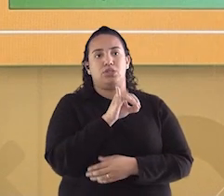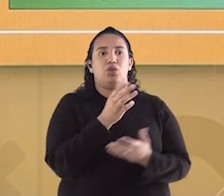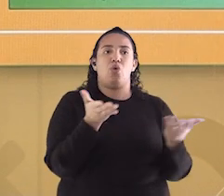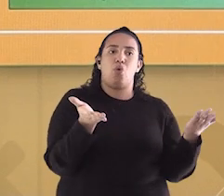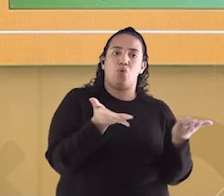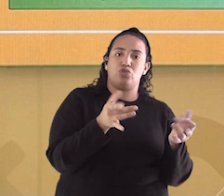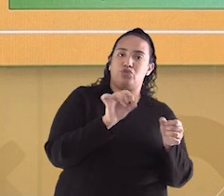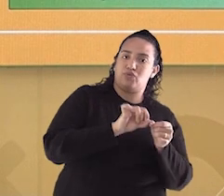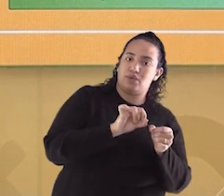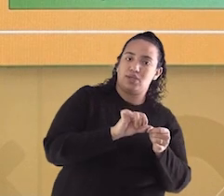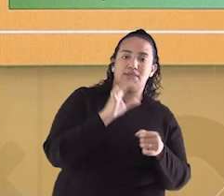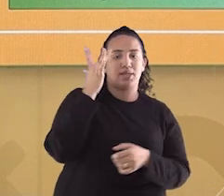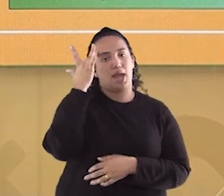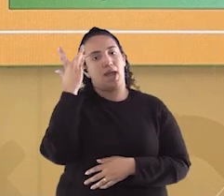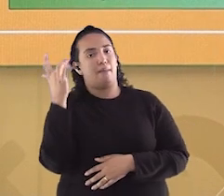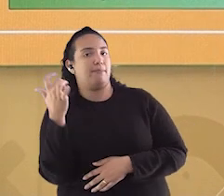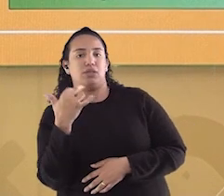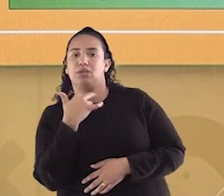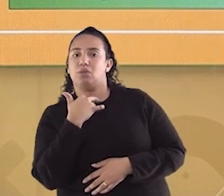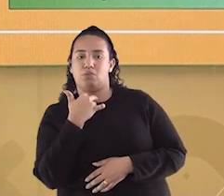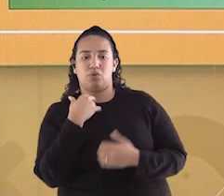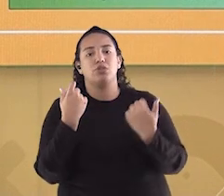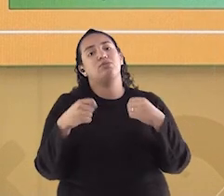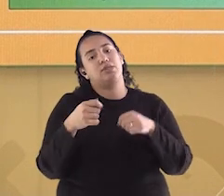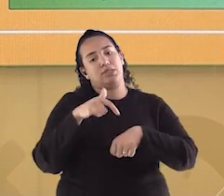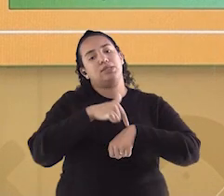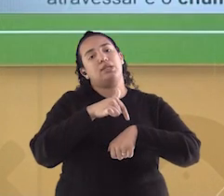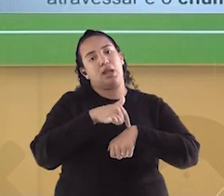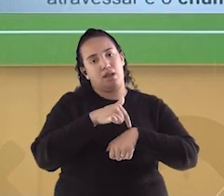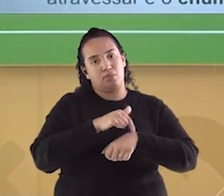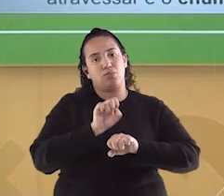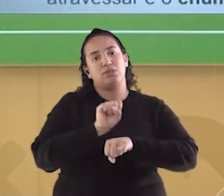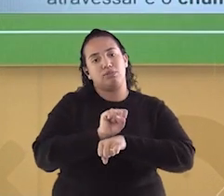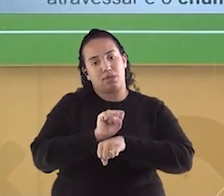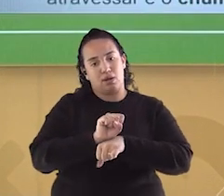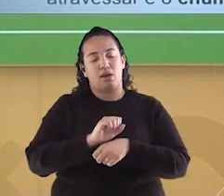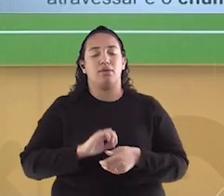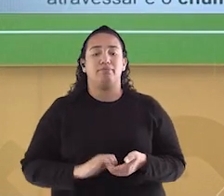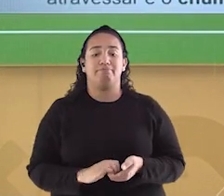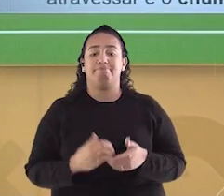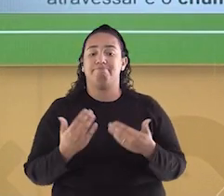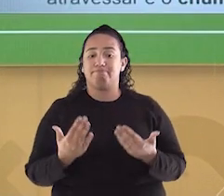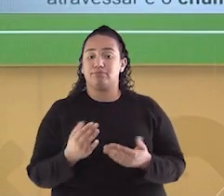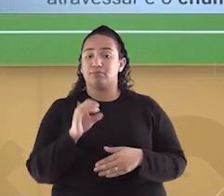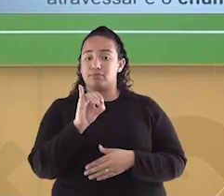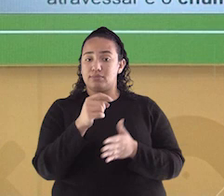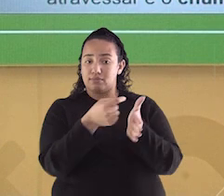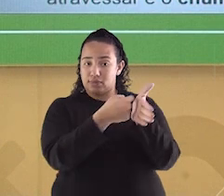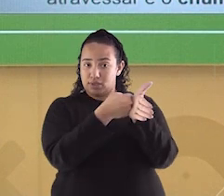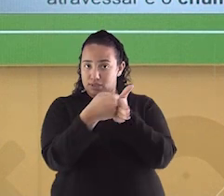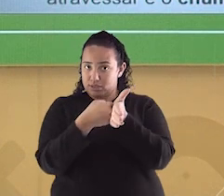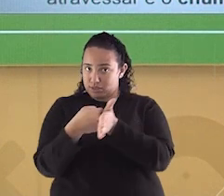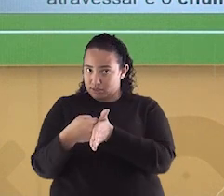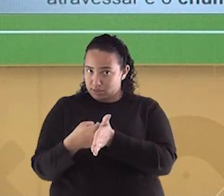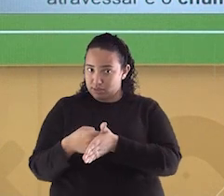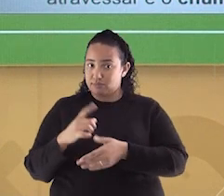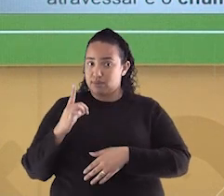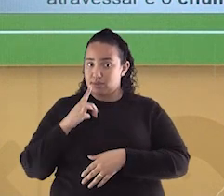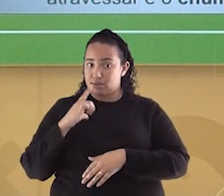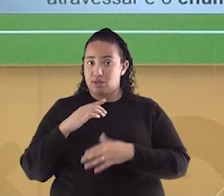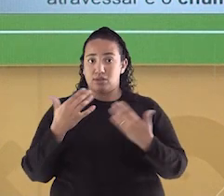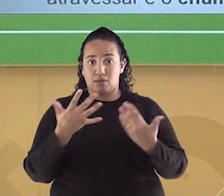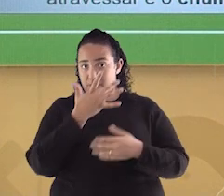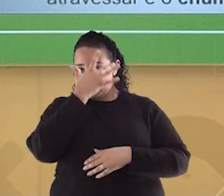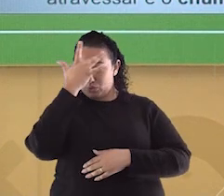faz um hoje, você não pode fazer outro amanhã, por exemplo. E por isso, ao realizar o exame em um paciente, o profissional que